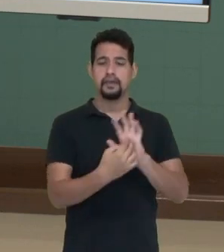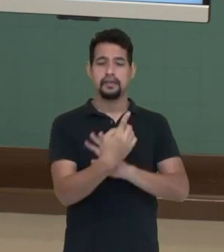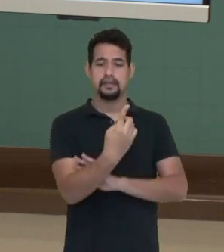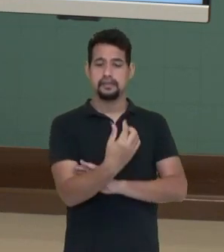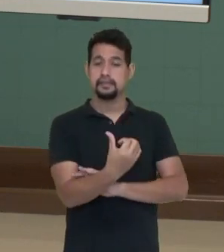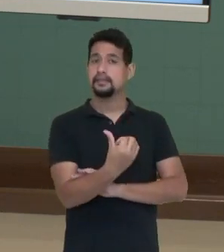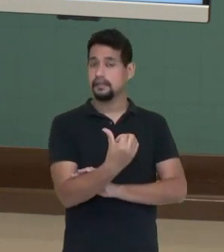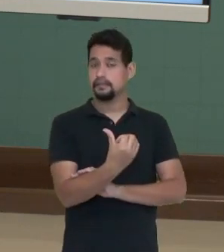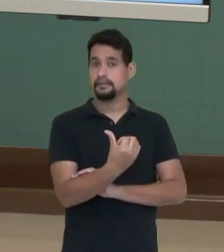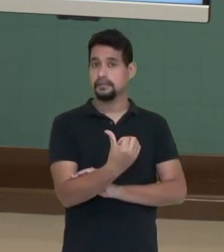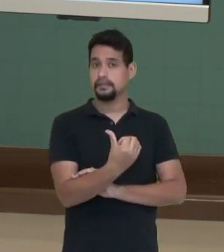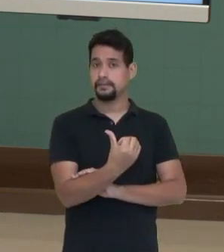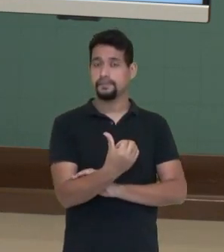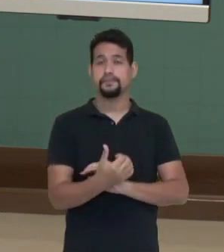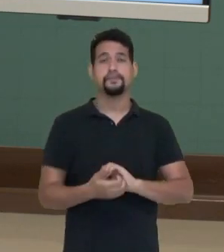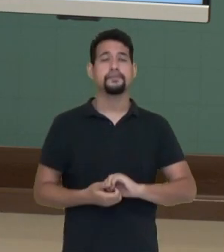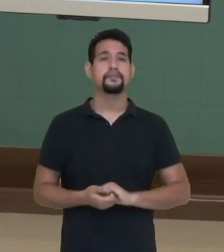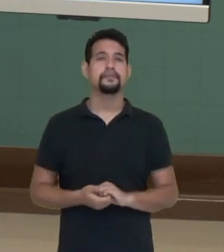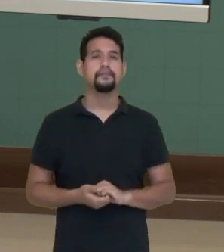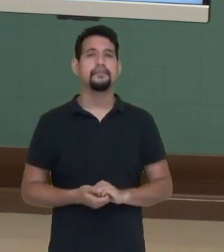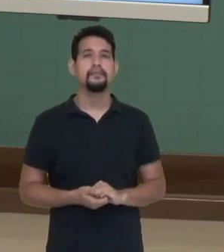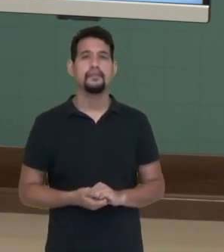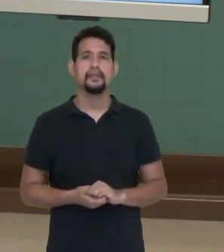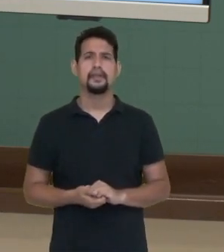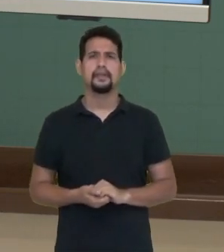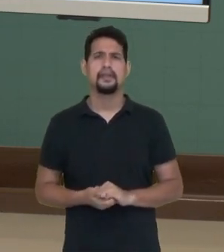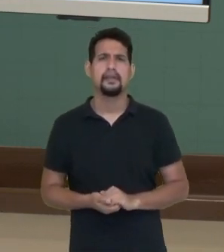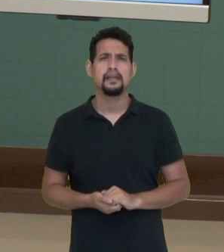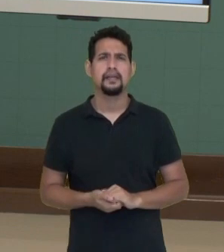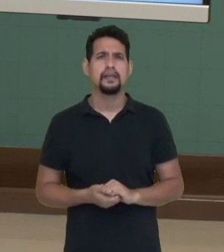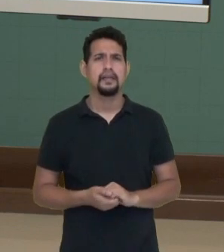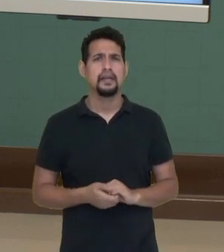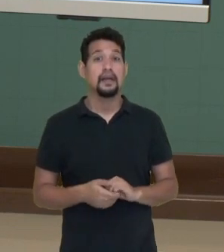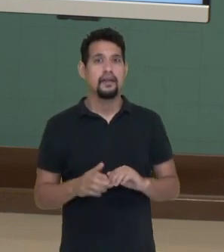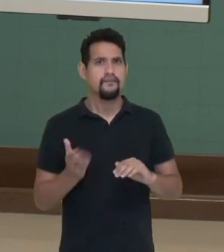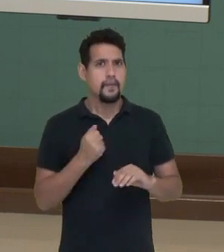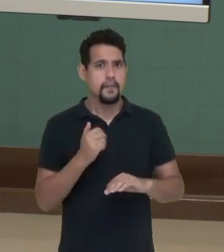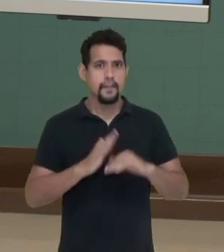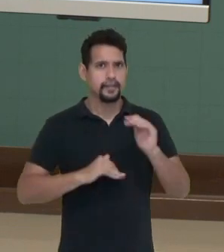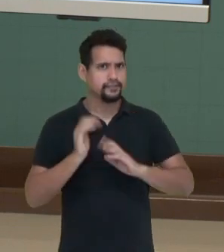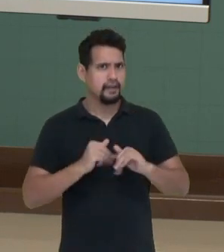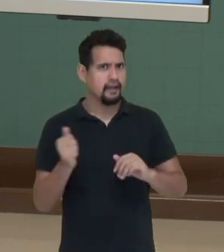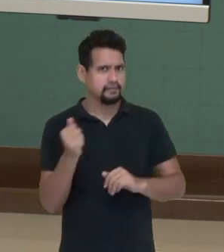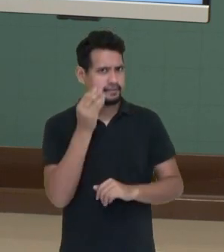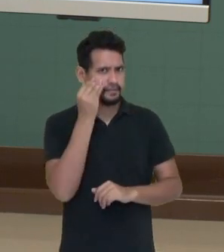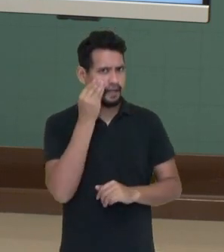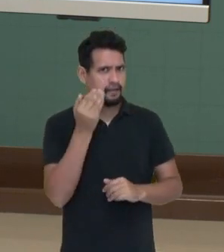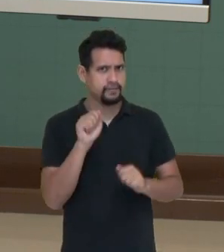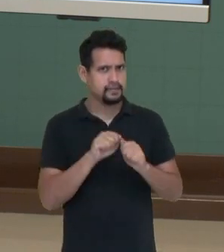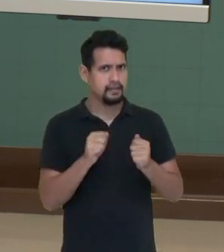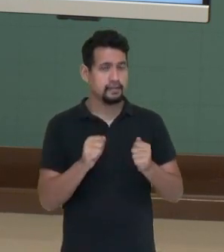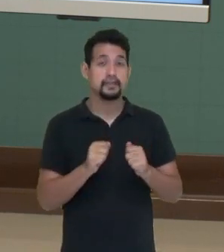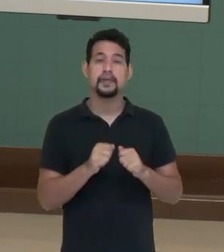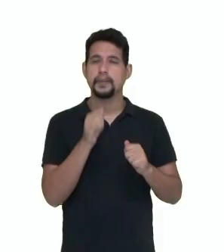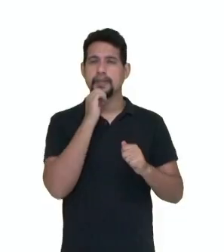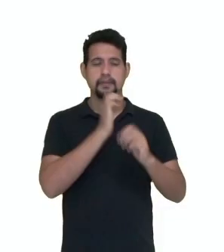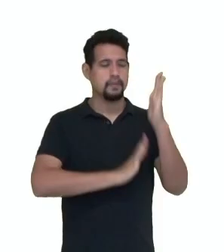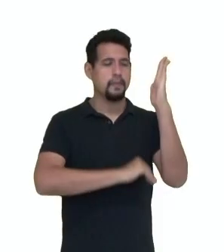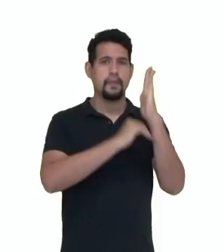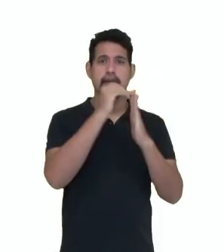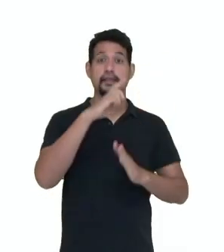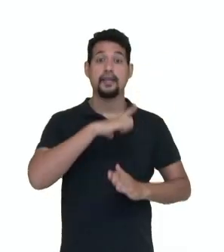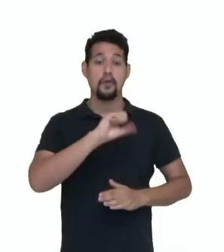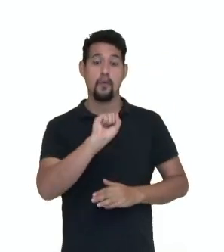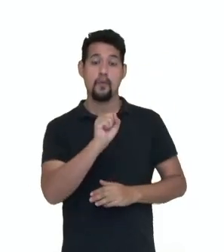Tá? Um exemplo, beleza? Então, tá jóia. E que tal a gente praticar um pouquinho? Vamos lá comigo? Olha só. Uma parede tem